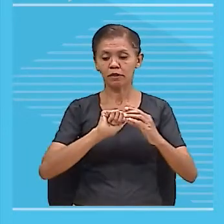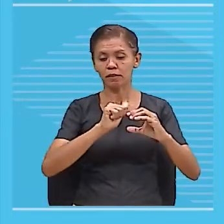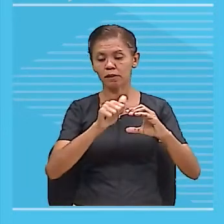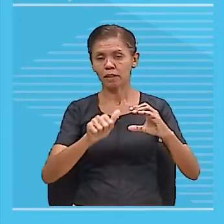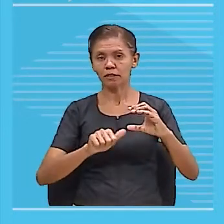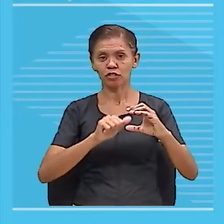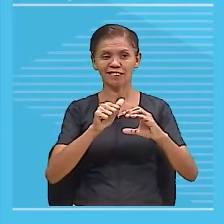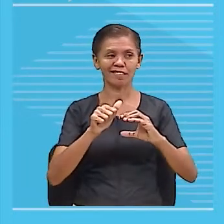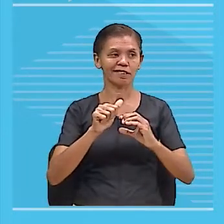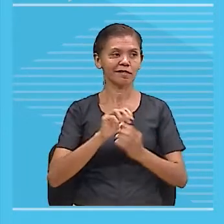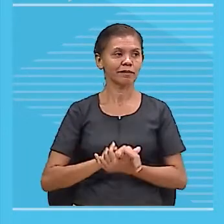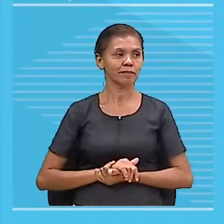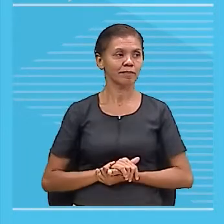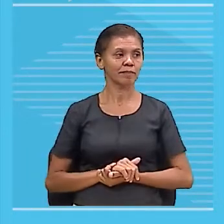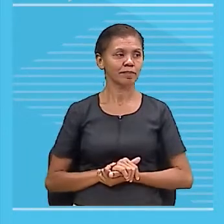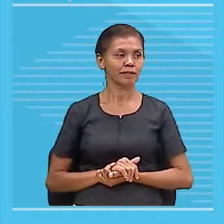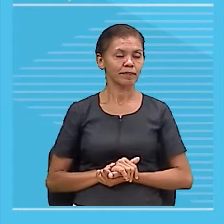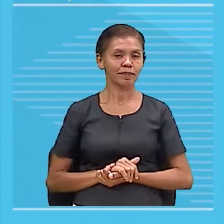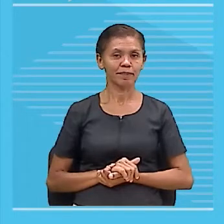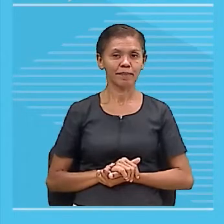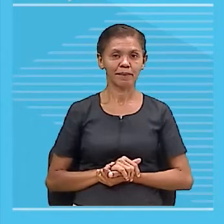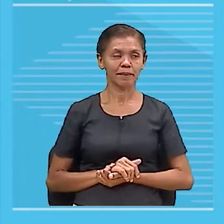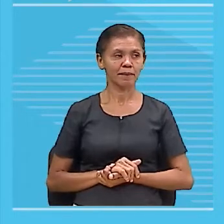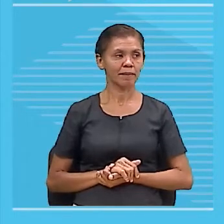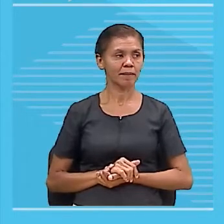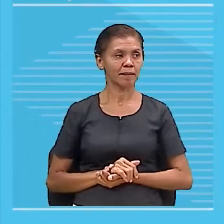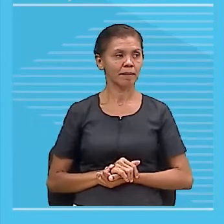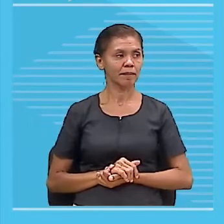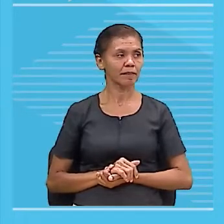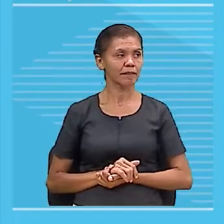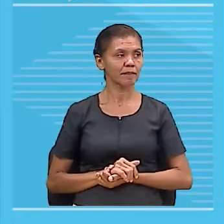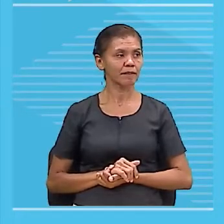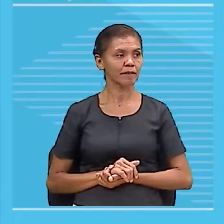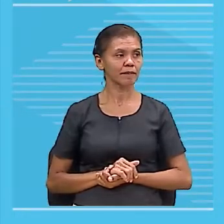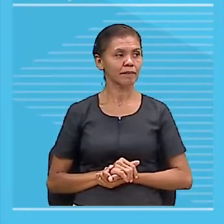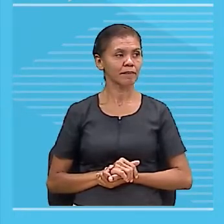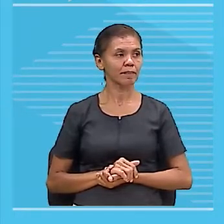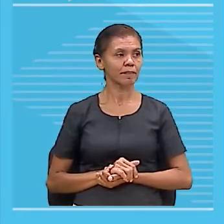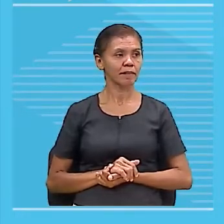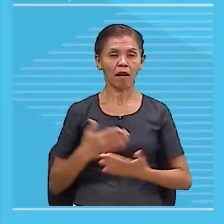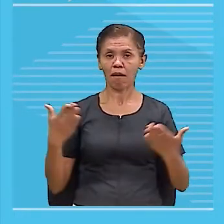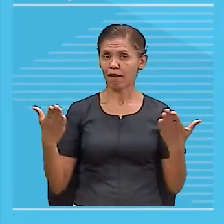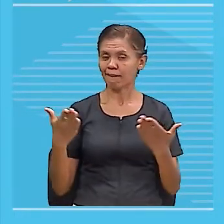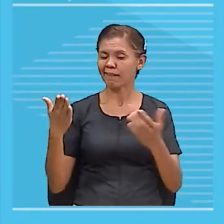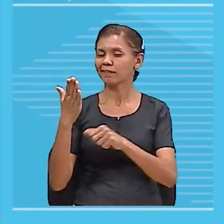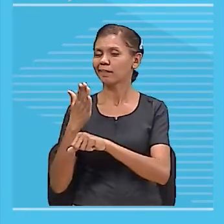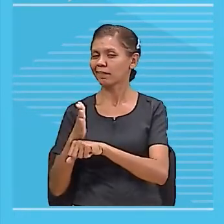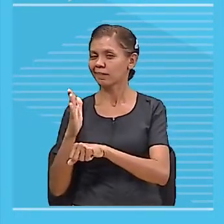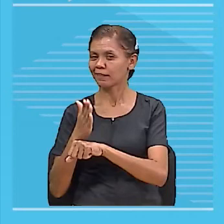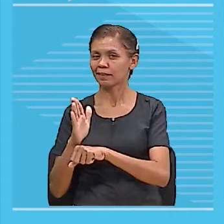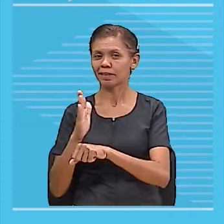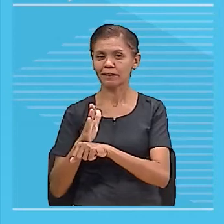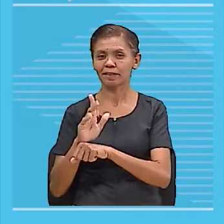essa questão da rigidez elétrica. Certo? Vamos então para as nossas atividades. A gente